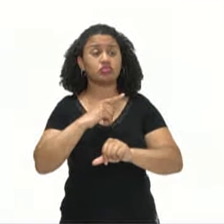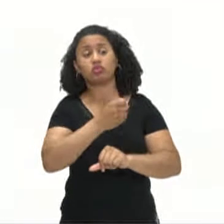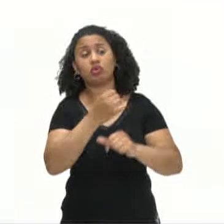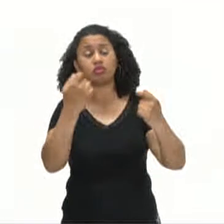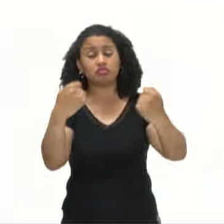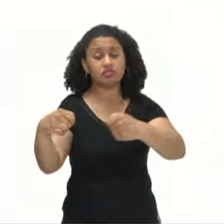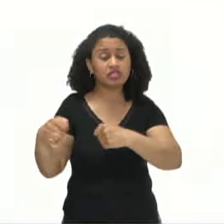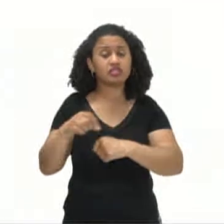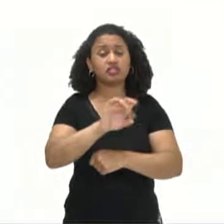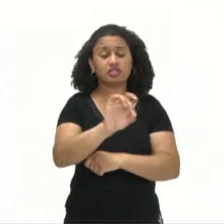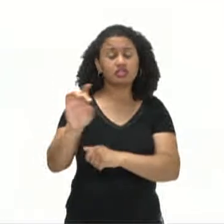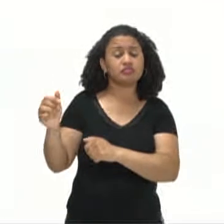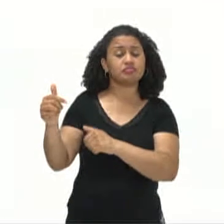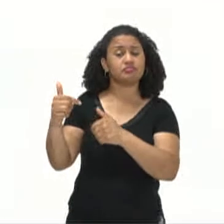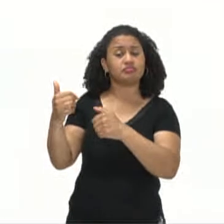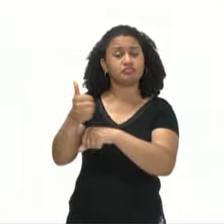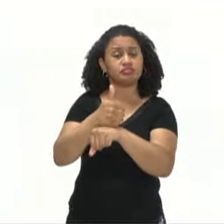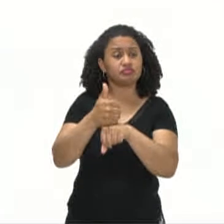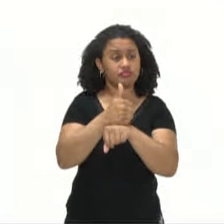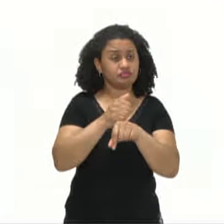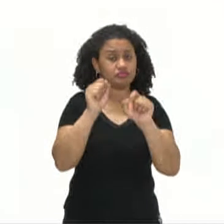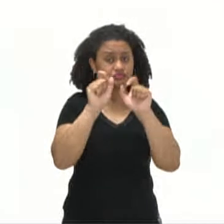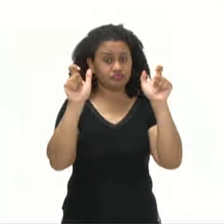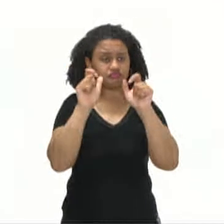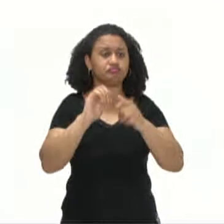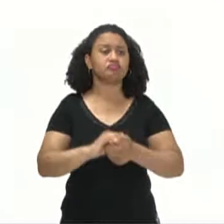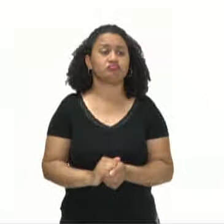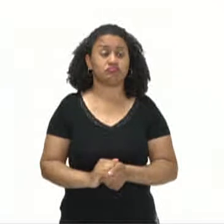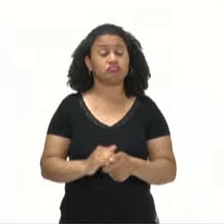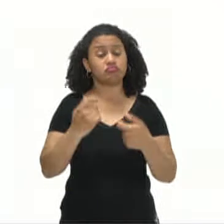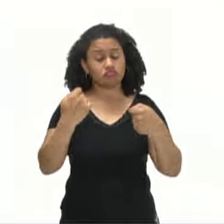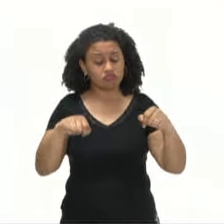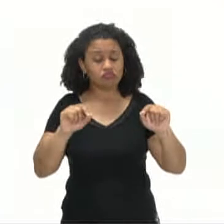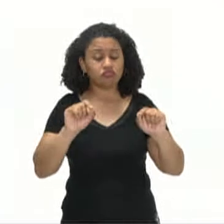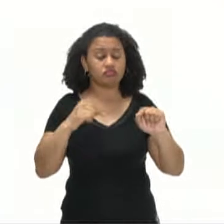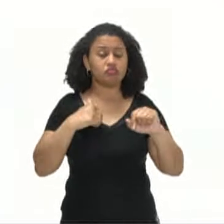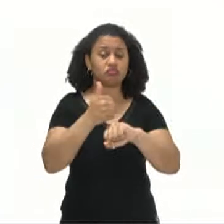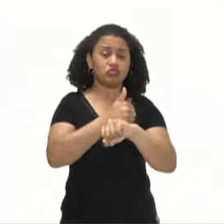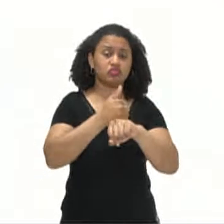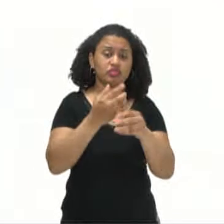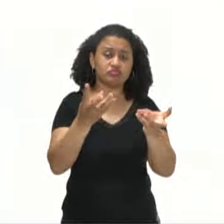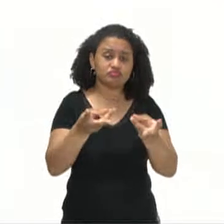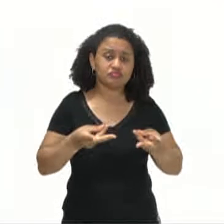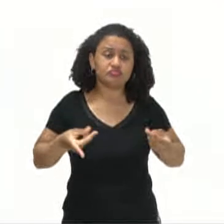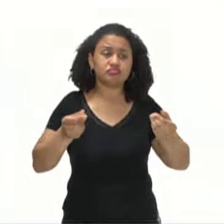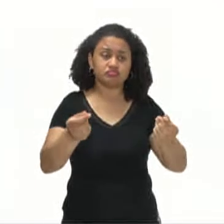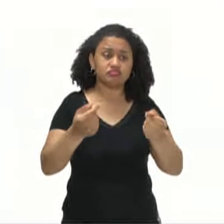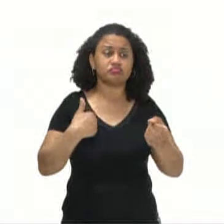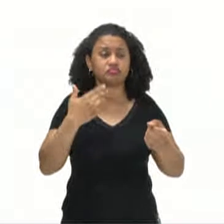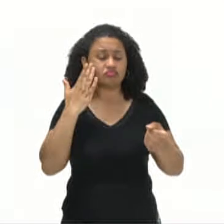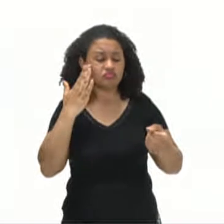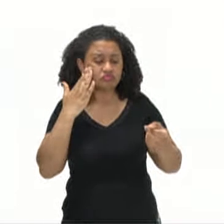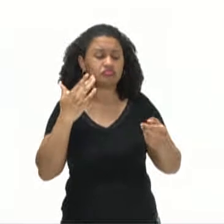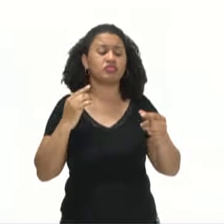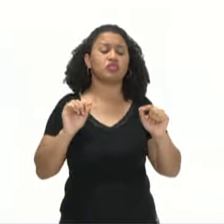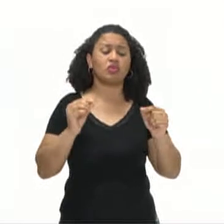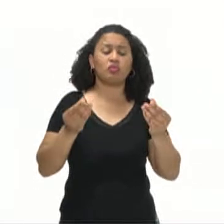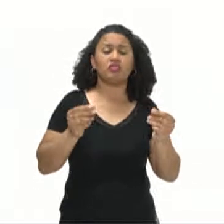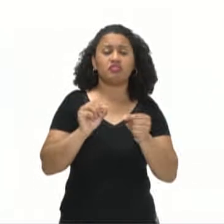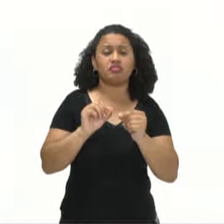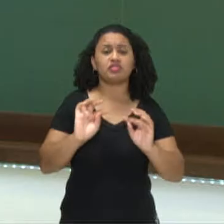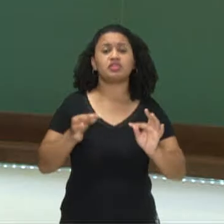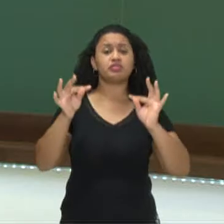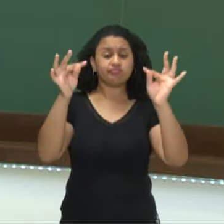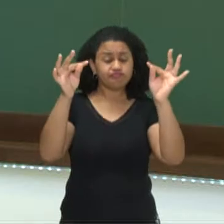cada profissão. Atenção nisso. A necessidade e a procura por profissionais qualificados para lidar com as novas tecnologias, ela